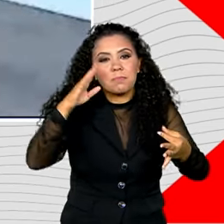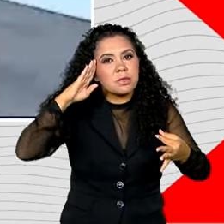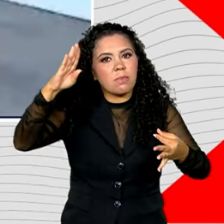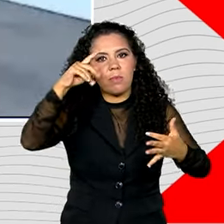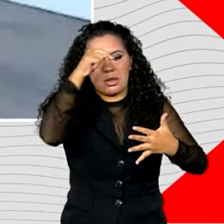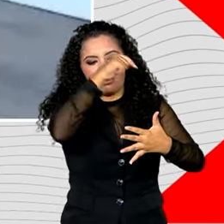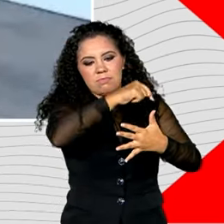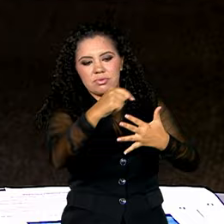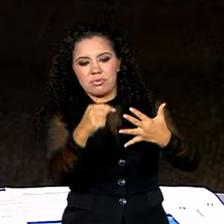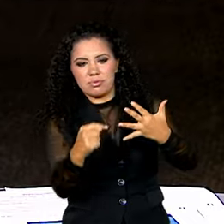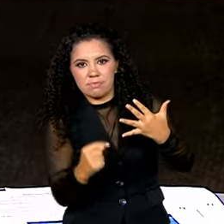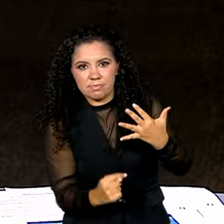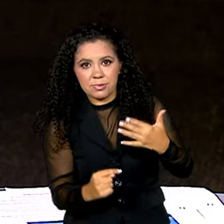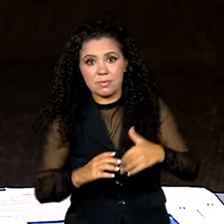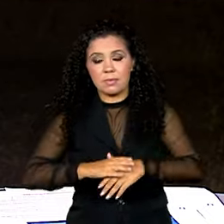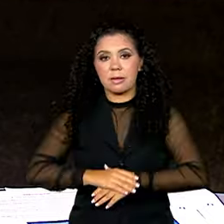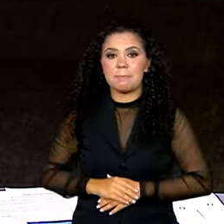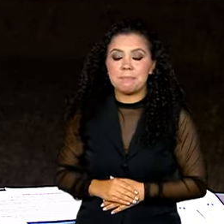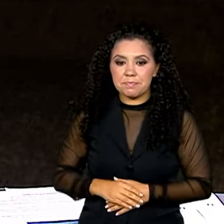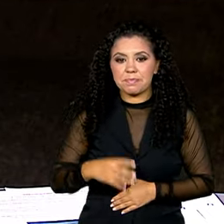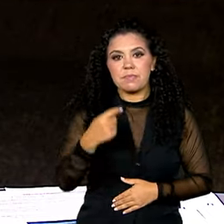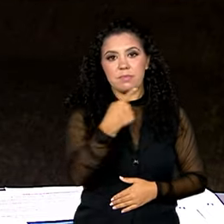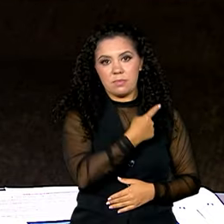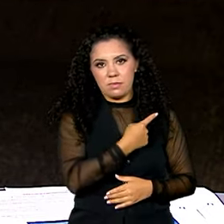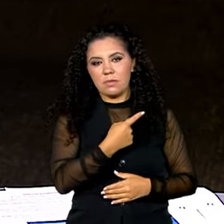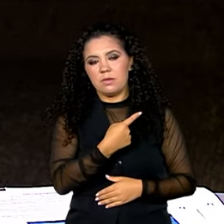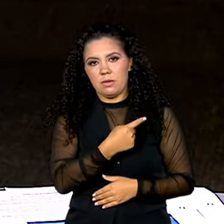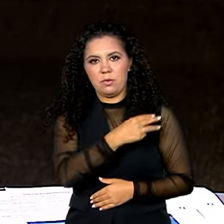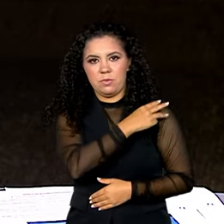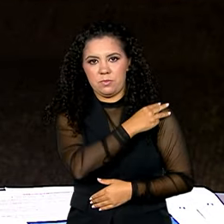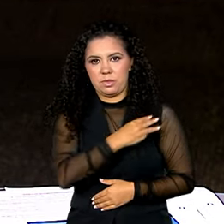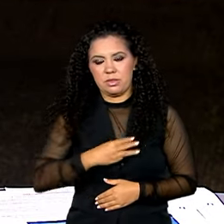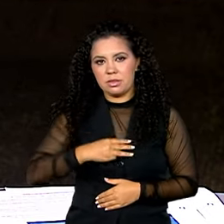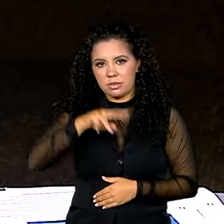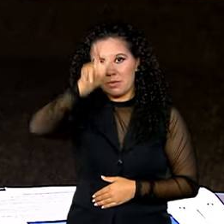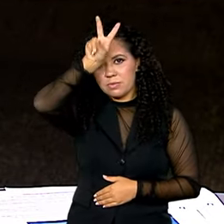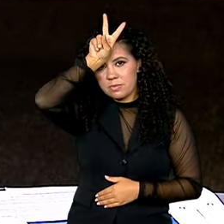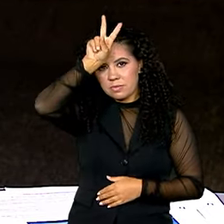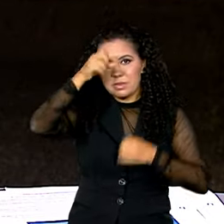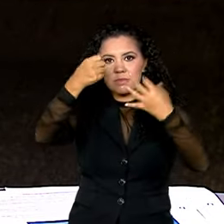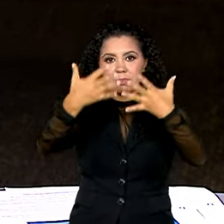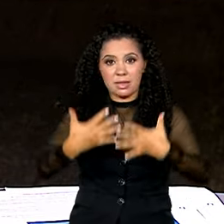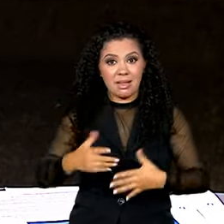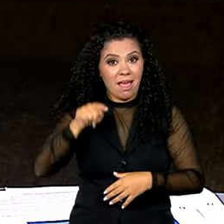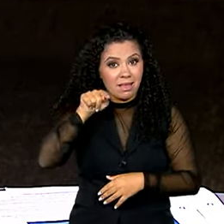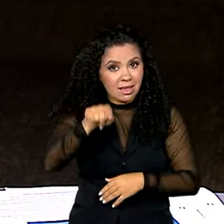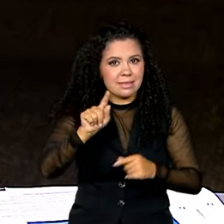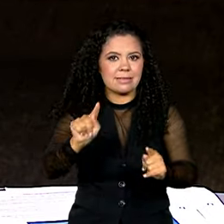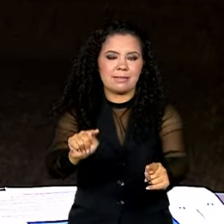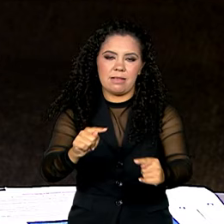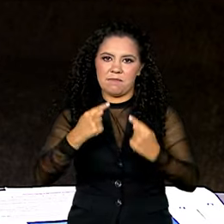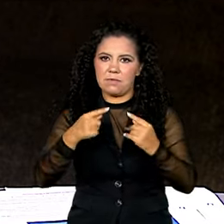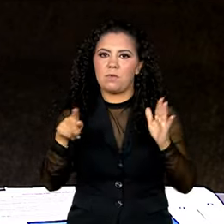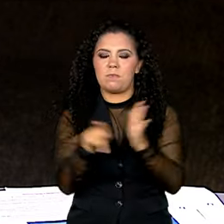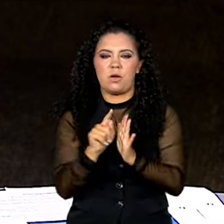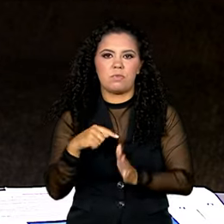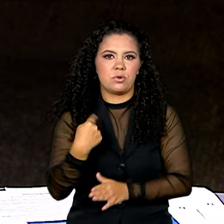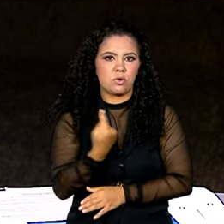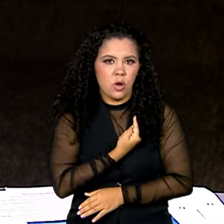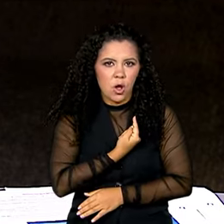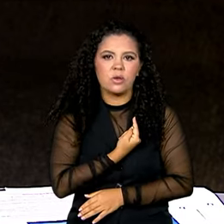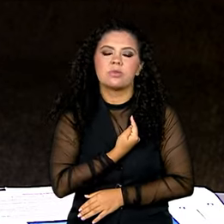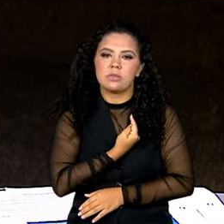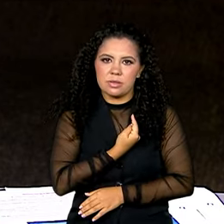estratégicos? Rosiane, esse é o nosso desafio. Nós estamos tentando vencê-lo e não vamos fazer isso se não tivermos a parceria do